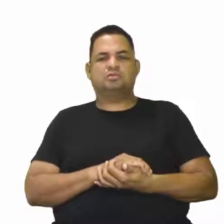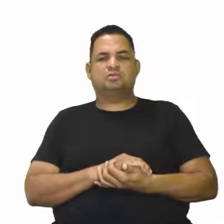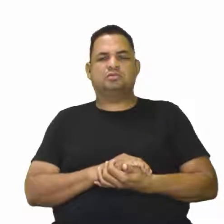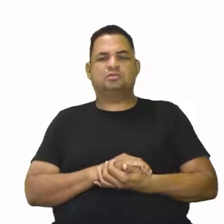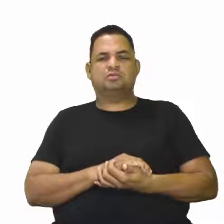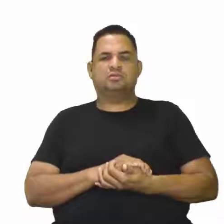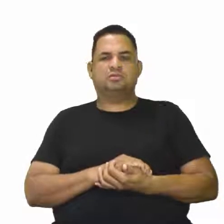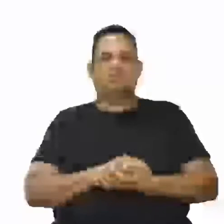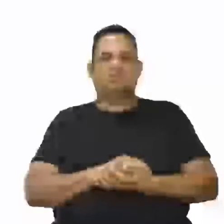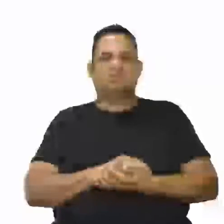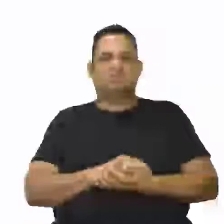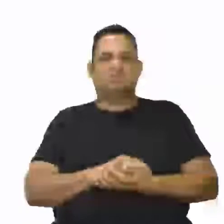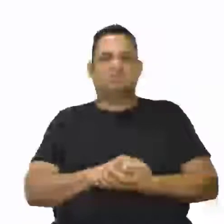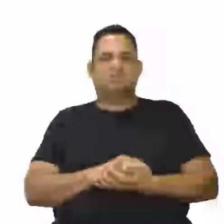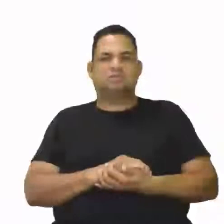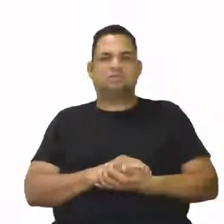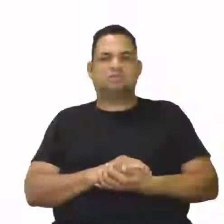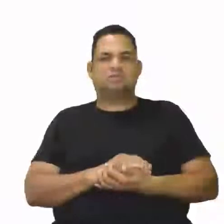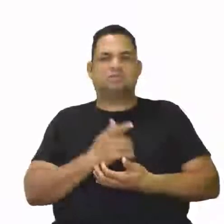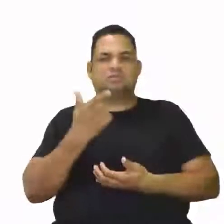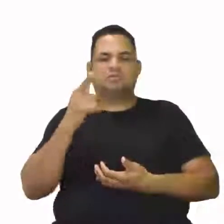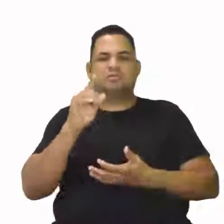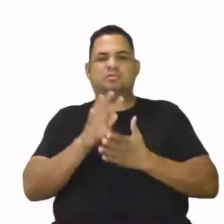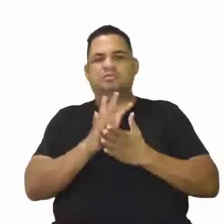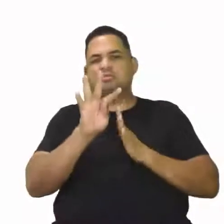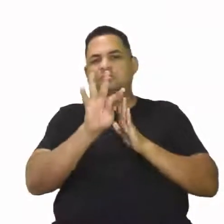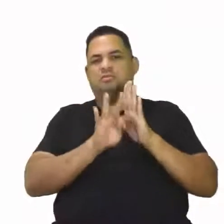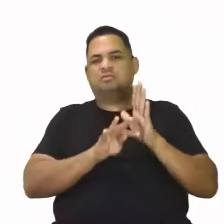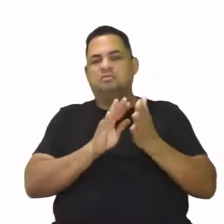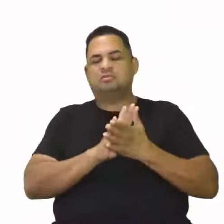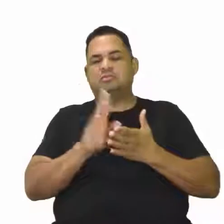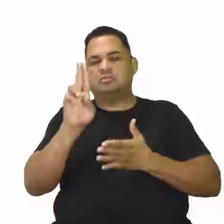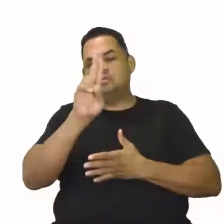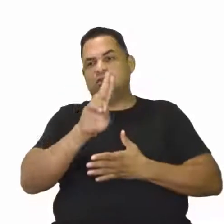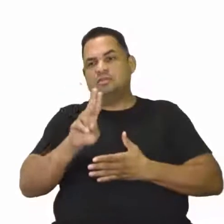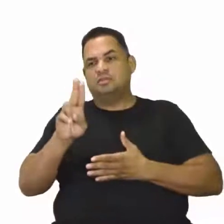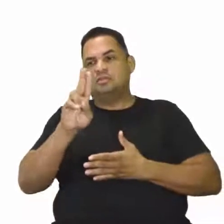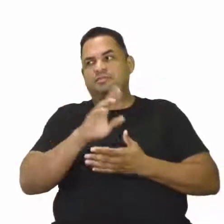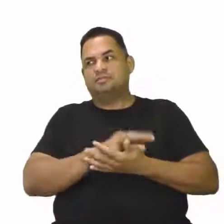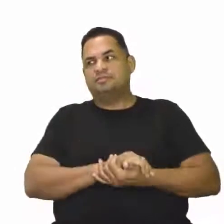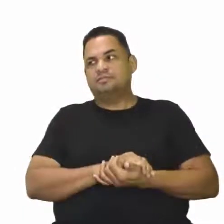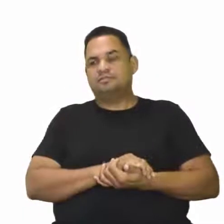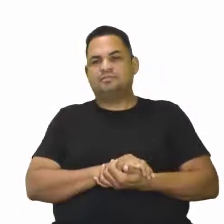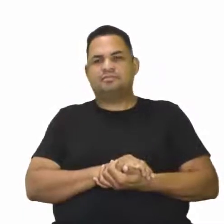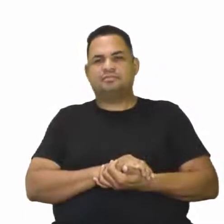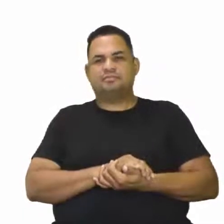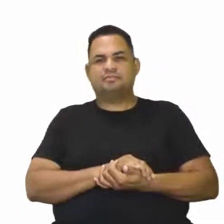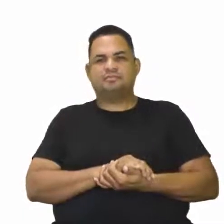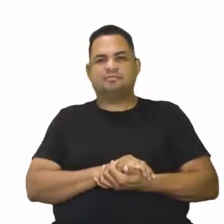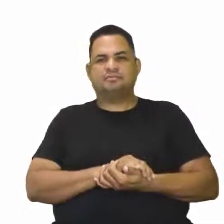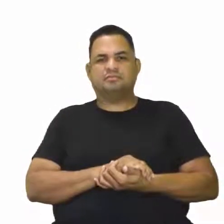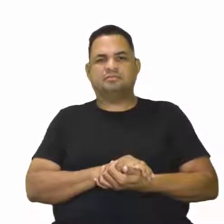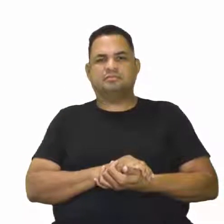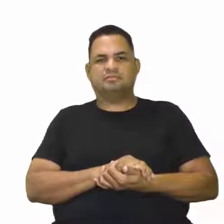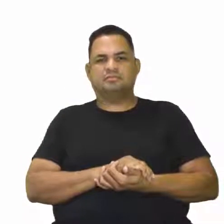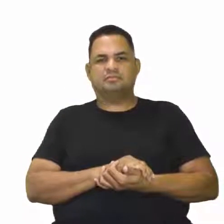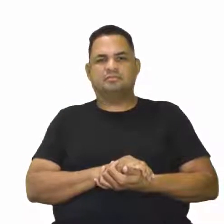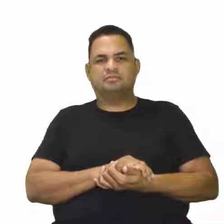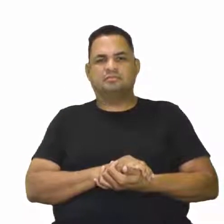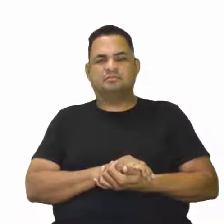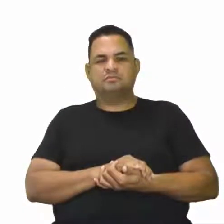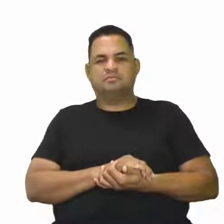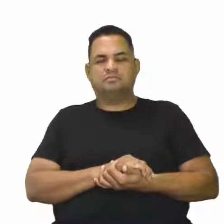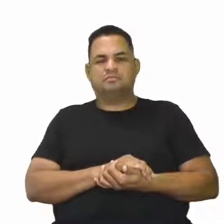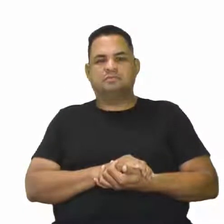E quatro, outro texto. Mas... esse texto aqui ele é bastante utilizado. É. Laex Solidária. Que é o X